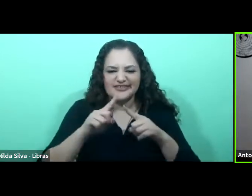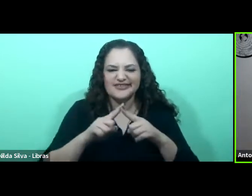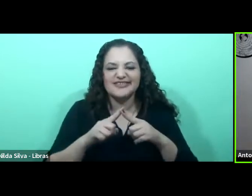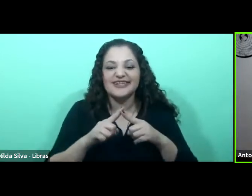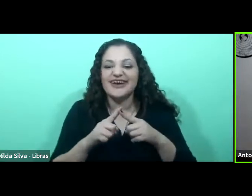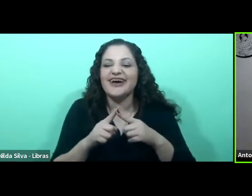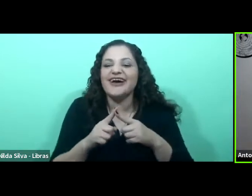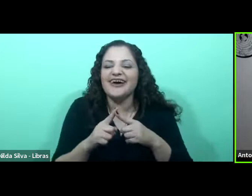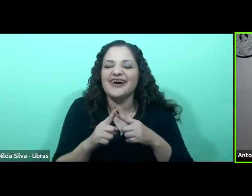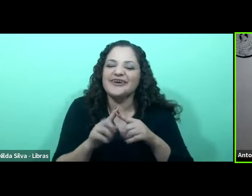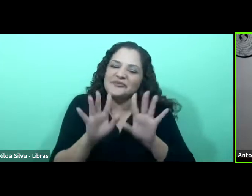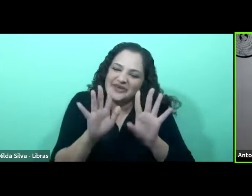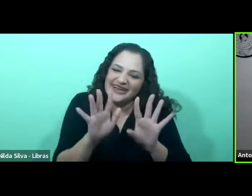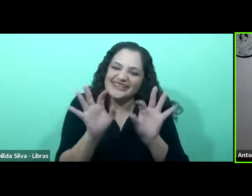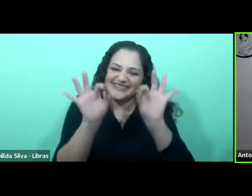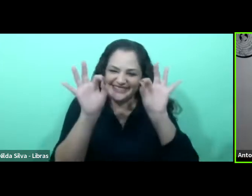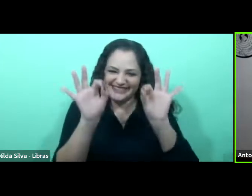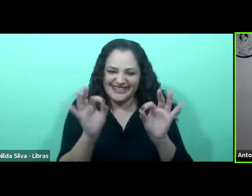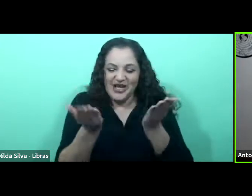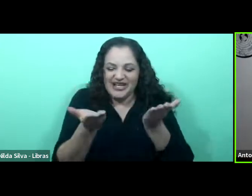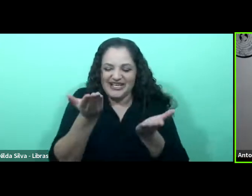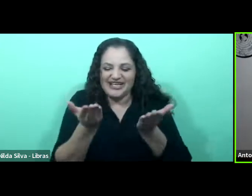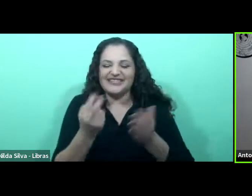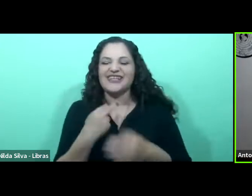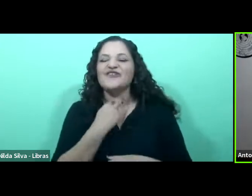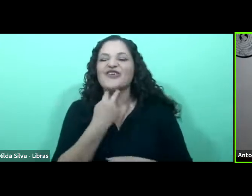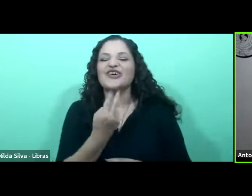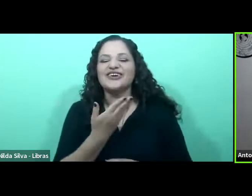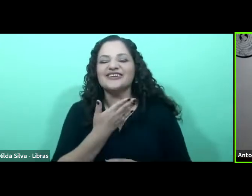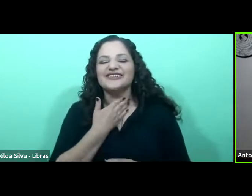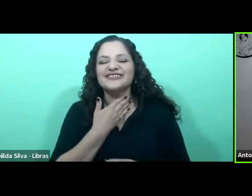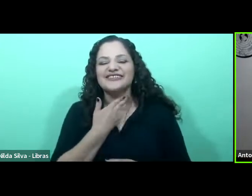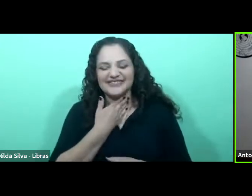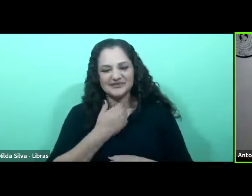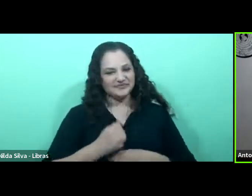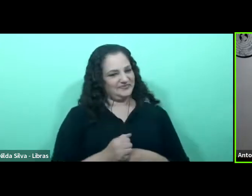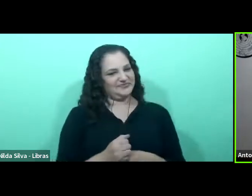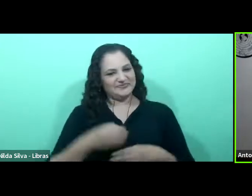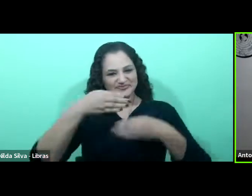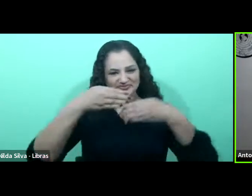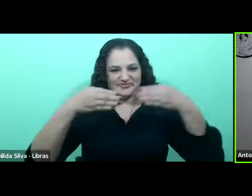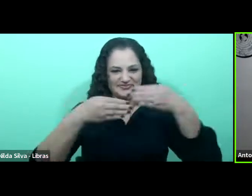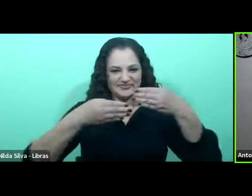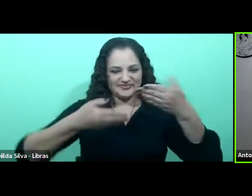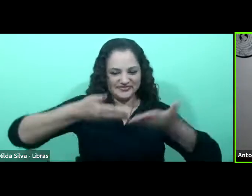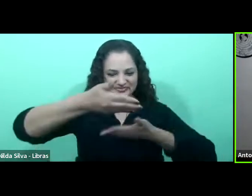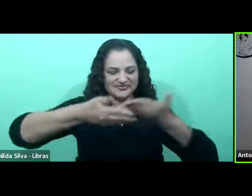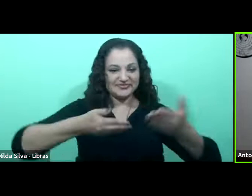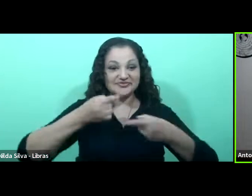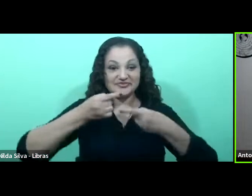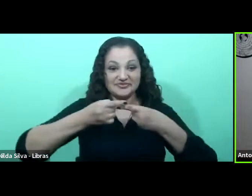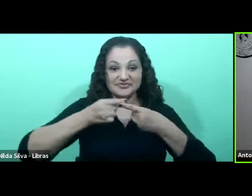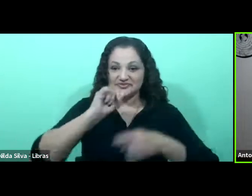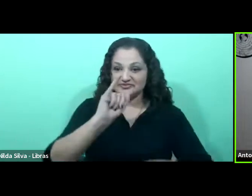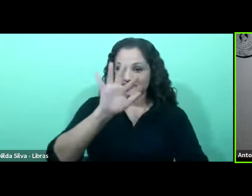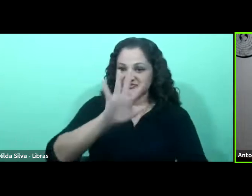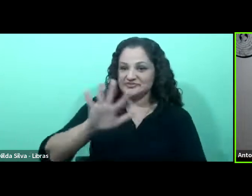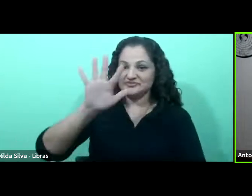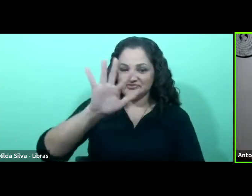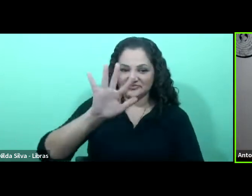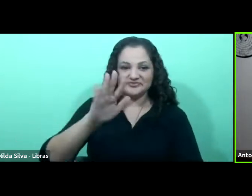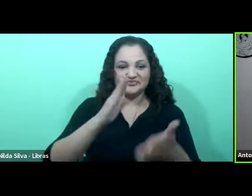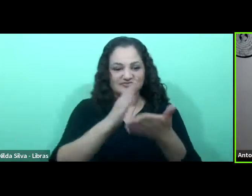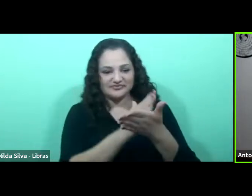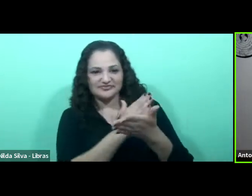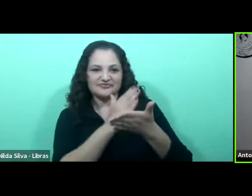vozes. Então, vou compartilhar minha tela com vocês, porque eu separei algumas imagens que vão acompanhar um